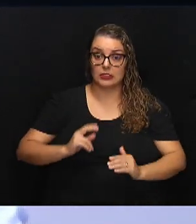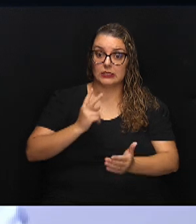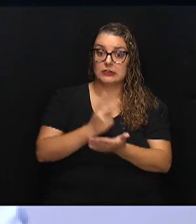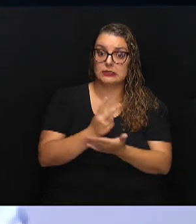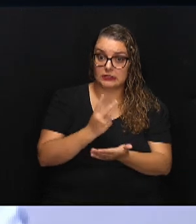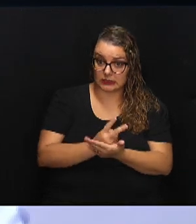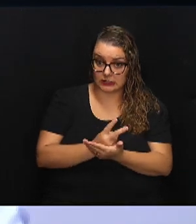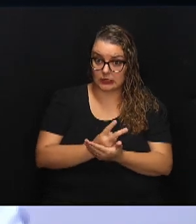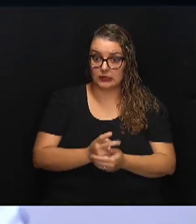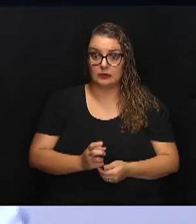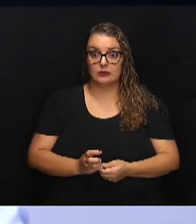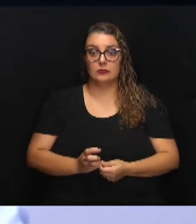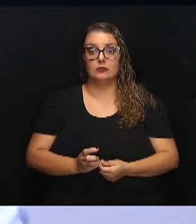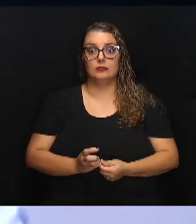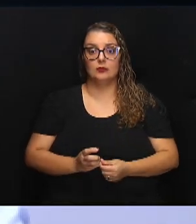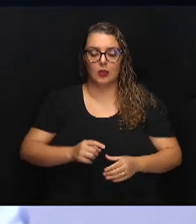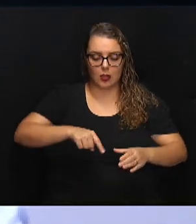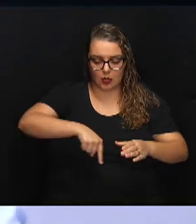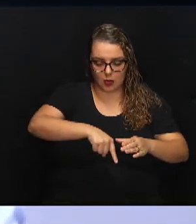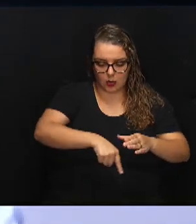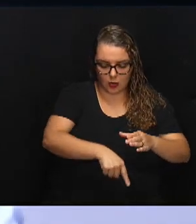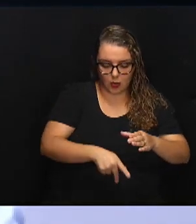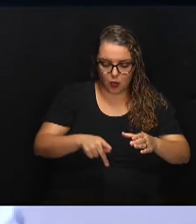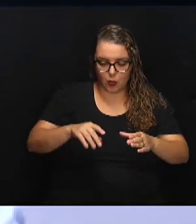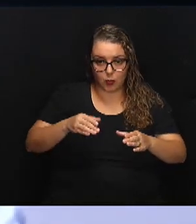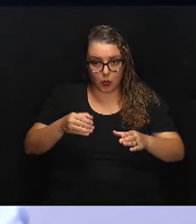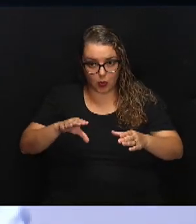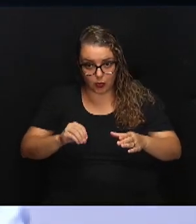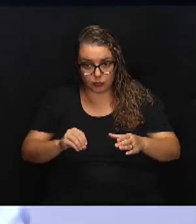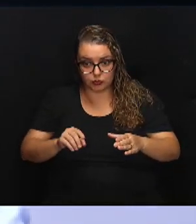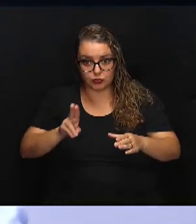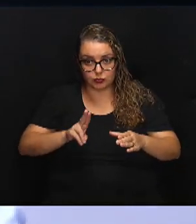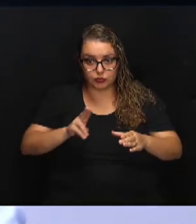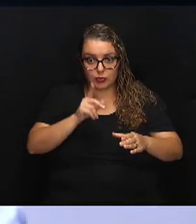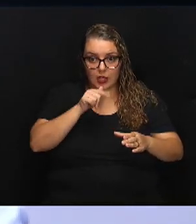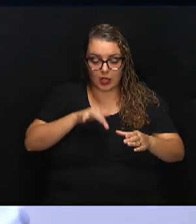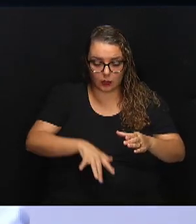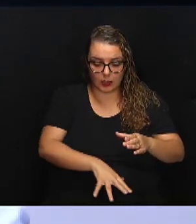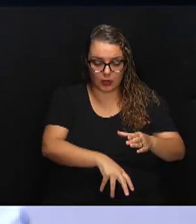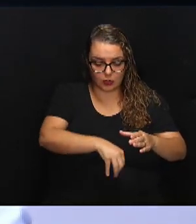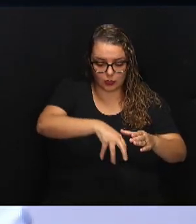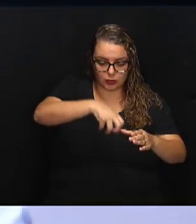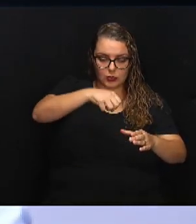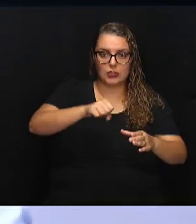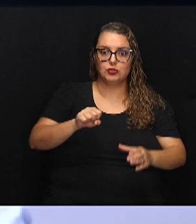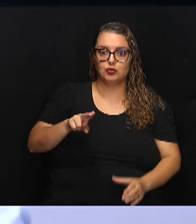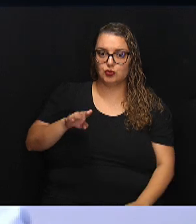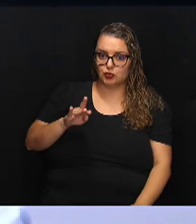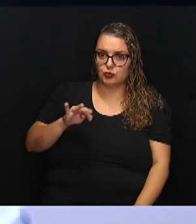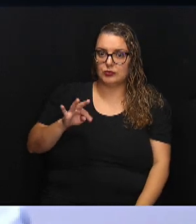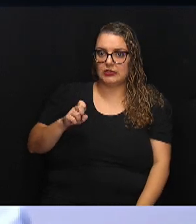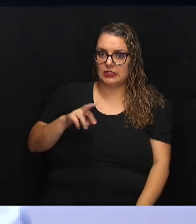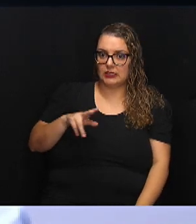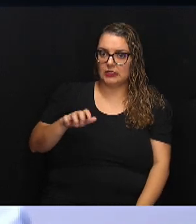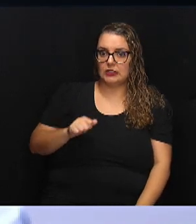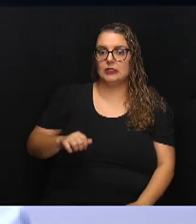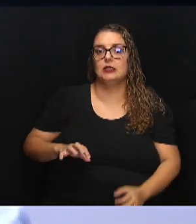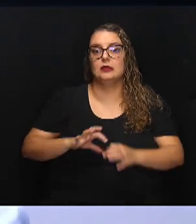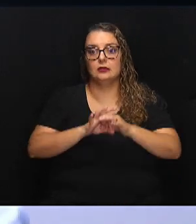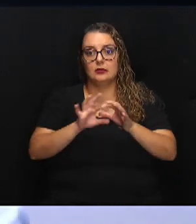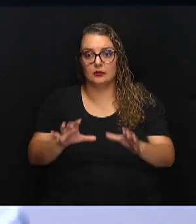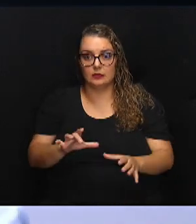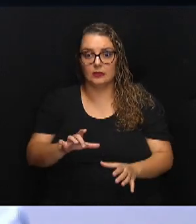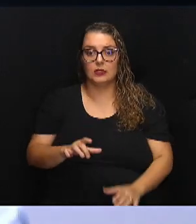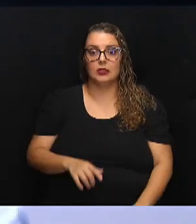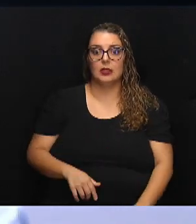for perfurar um poço, fazer a utilização da água subterrânea, é necessário, de fato, pedir autorização para a SP Águas, o